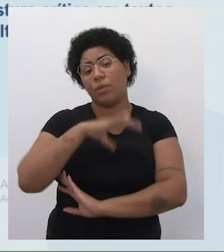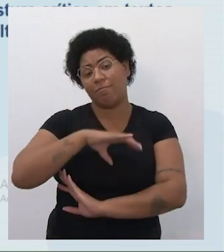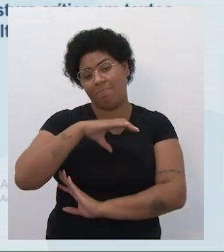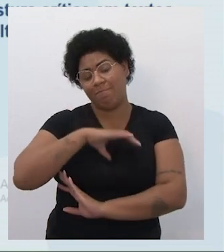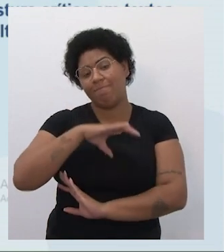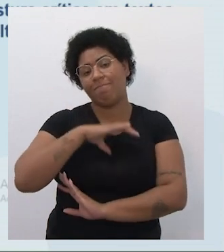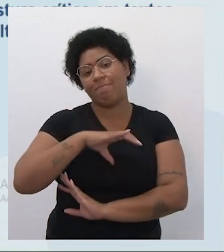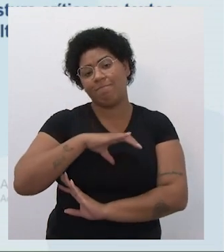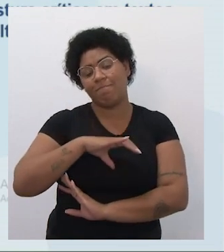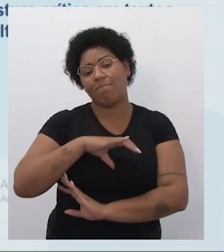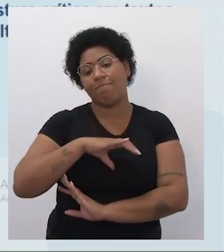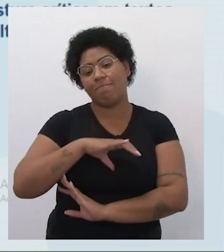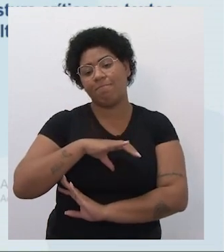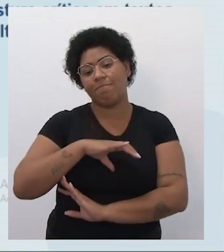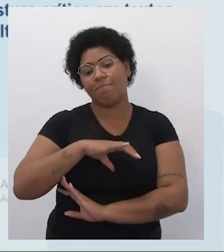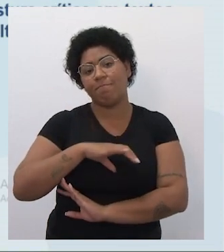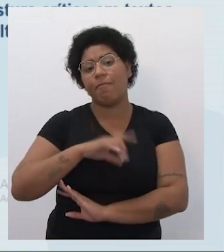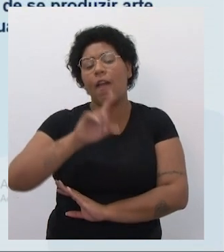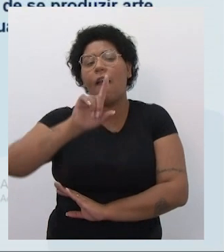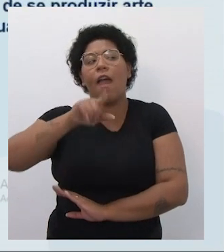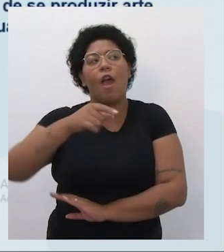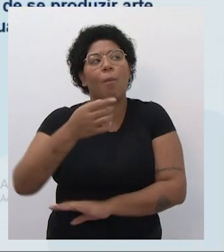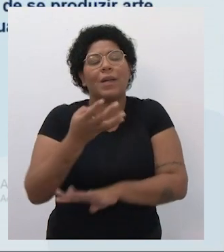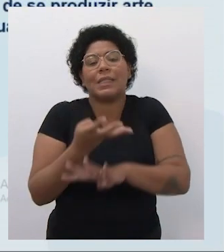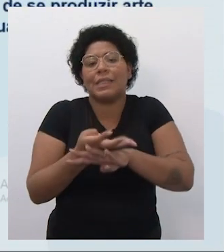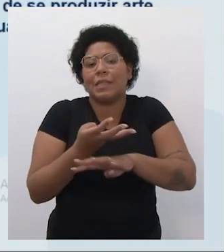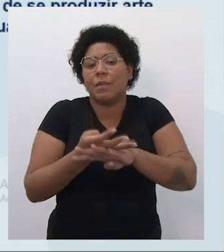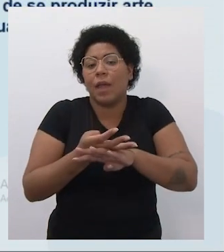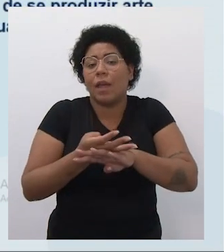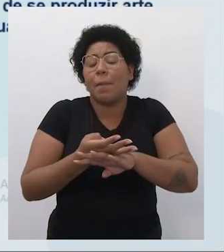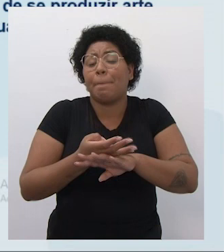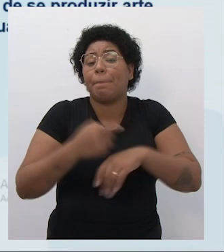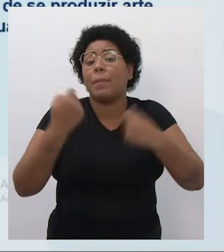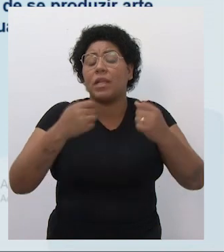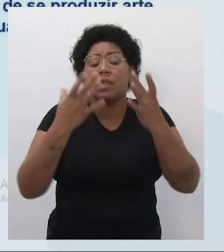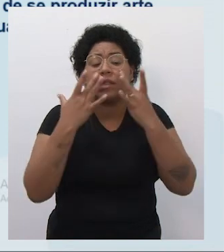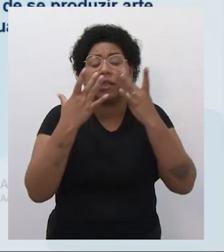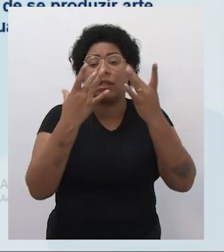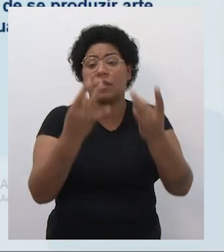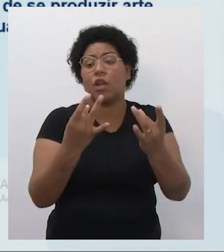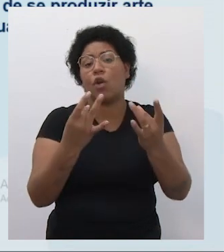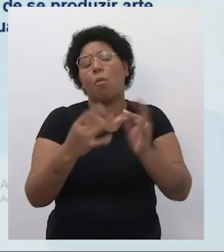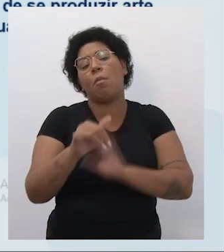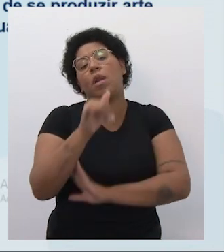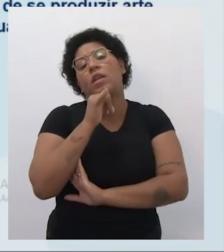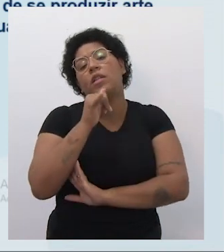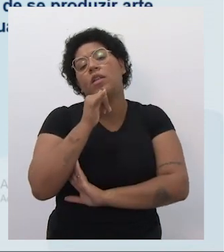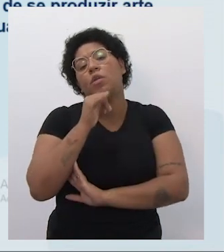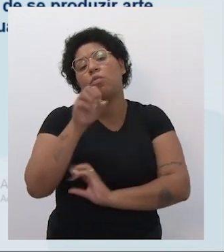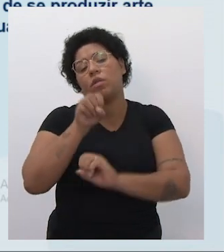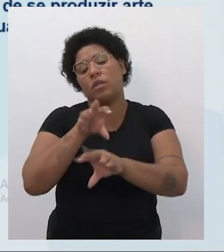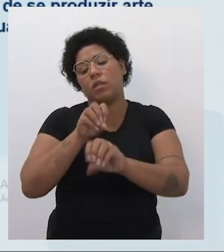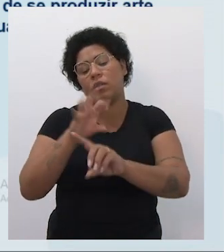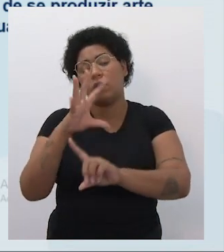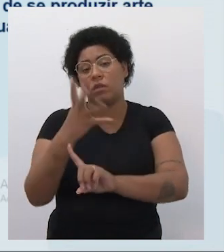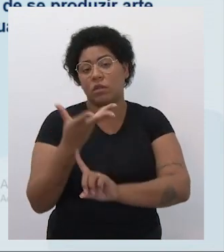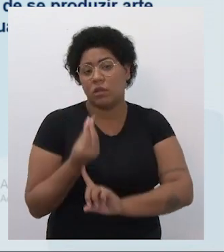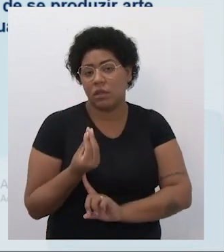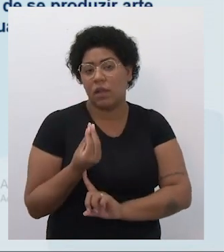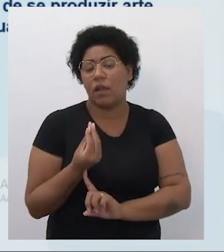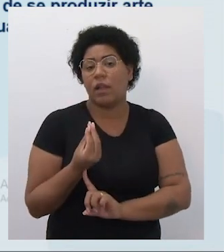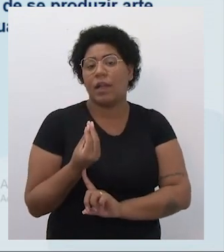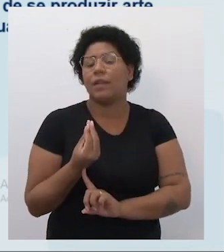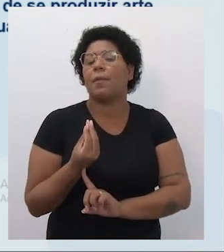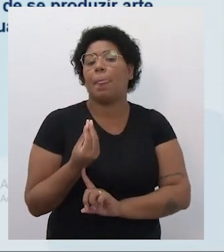também a contradição da interdisciplinaridade. No ensino de arte, as linguagens privilegiadas são as artes visuais,